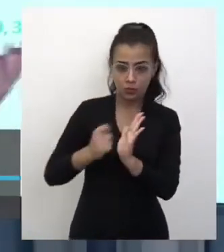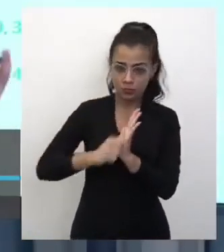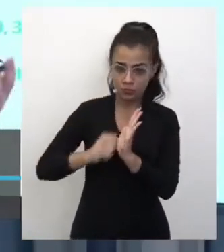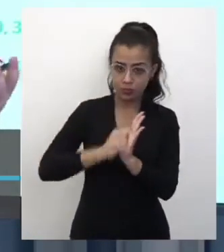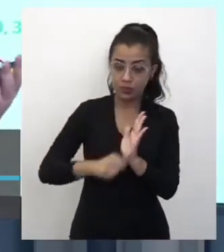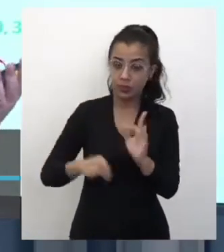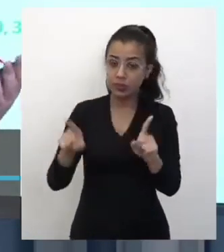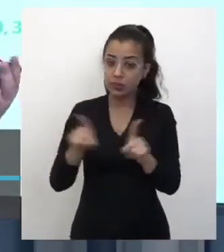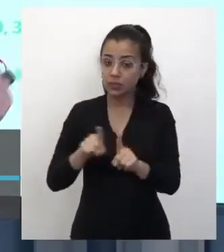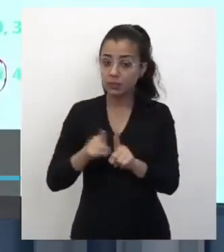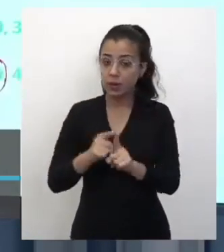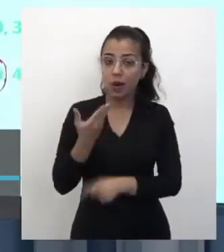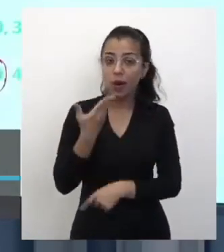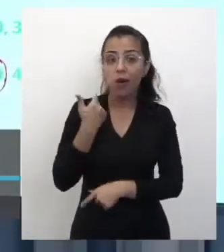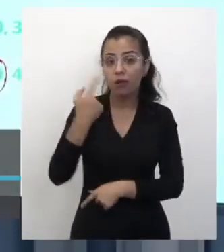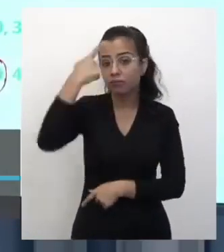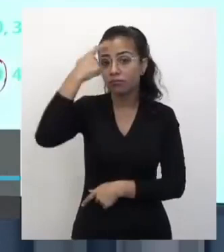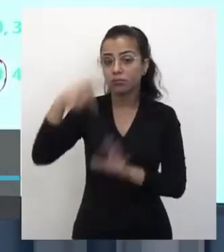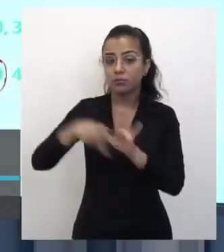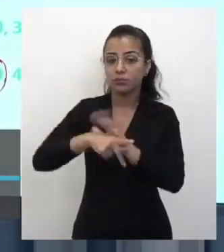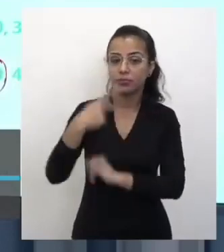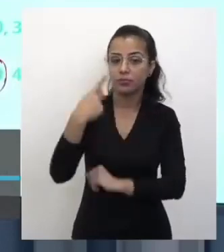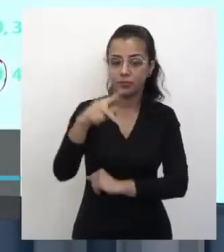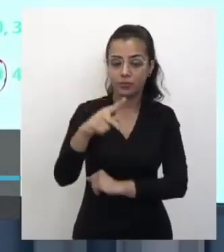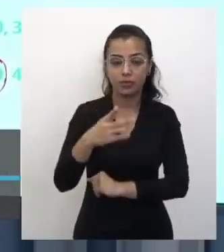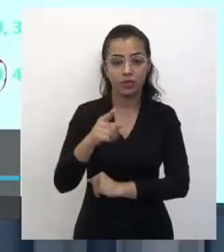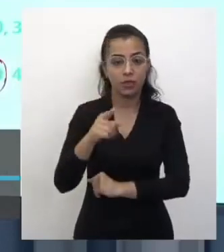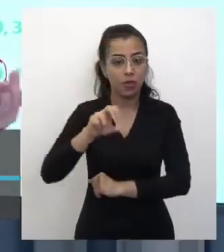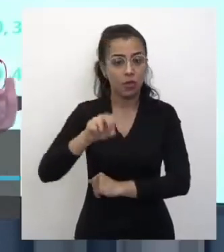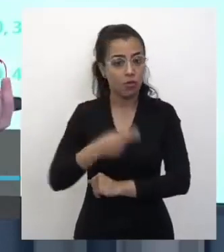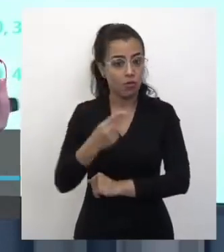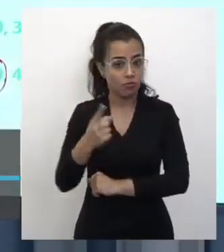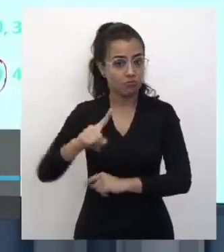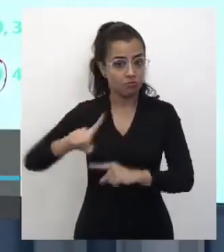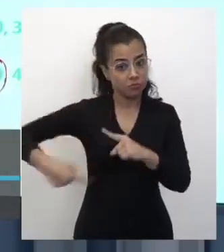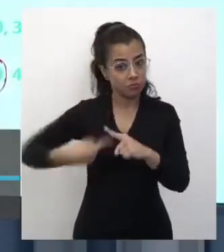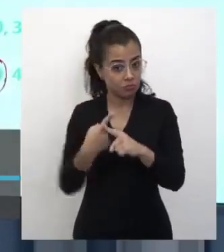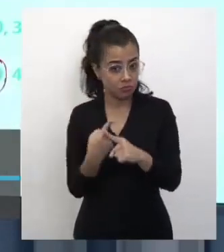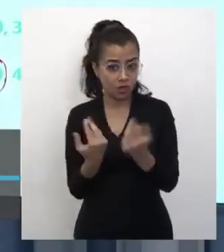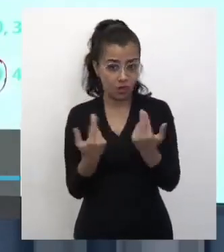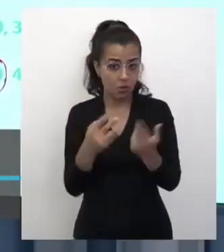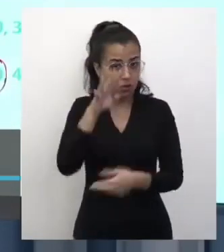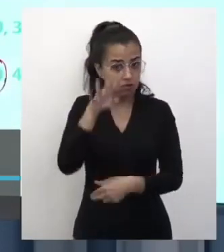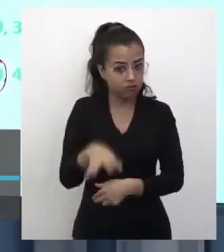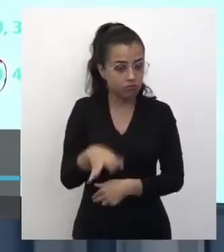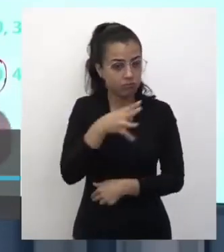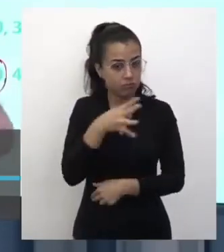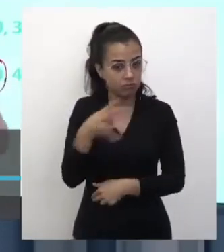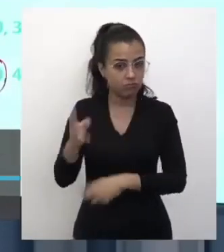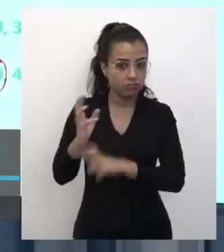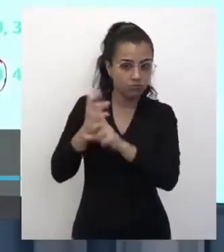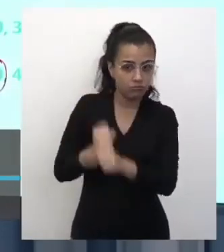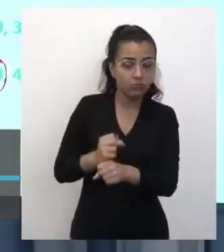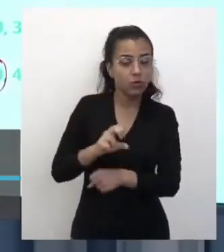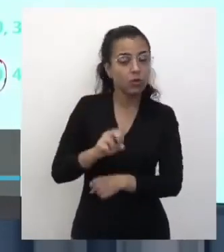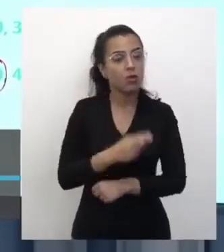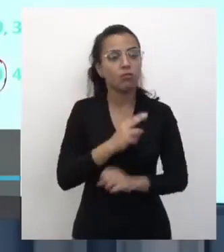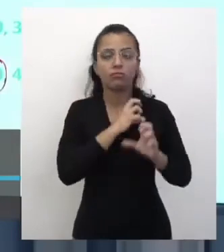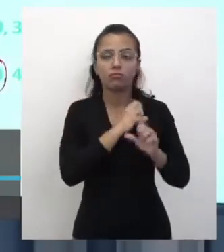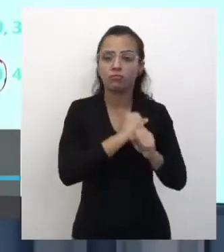a ideia que vocês fizeram. Ou vocês multiplicaram, como se fizesse a tabuada, multiplica por 1, 2, 3,